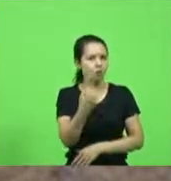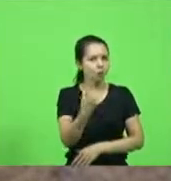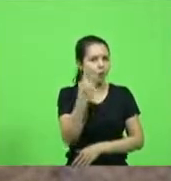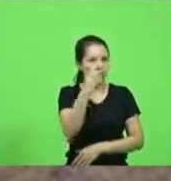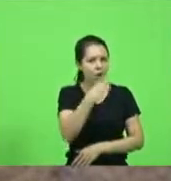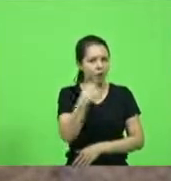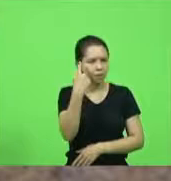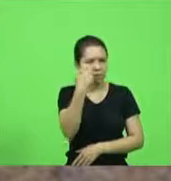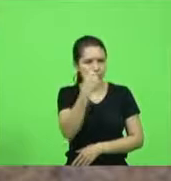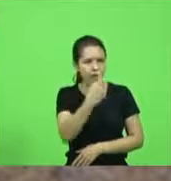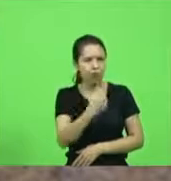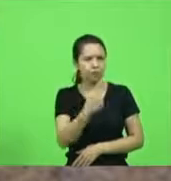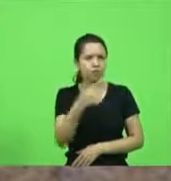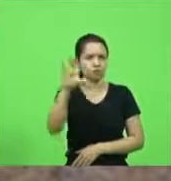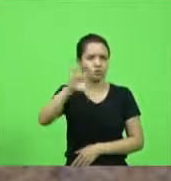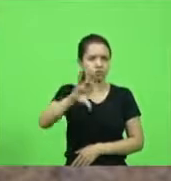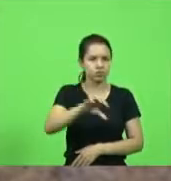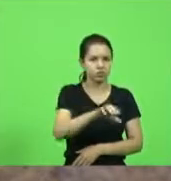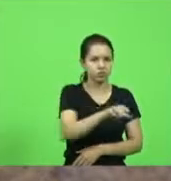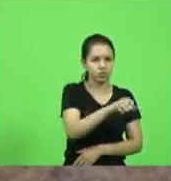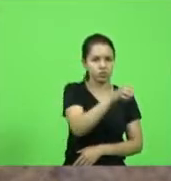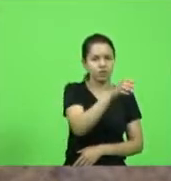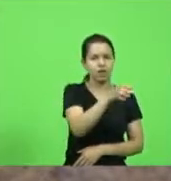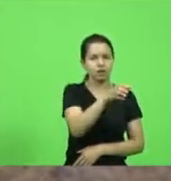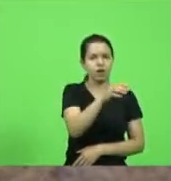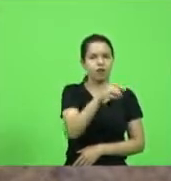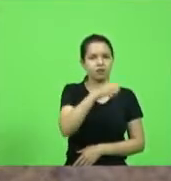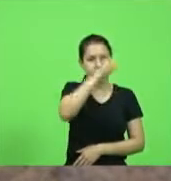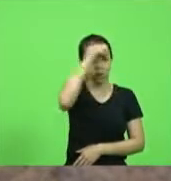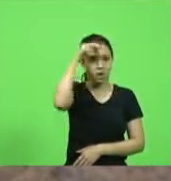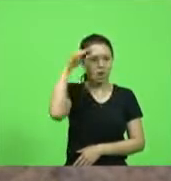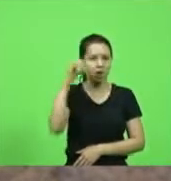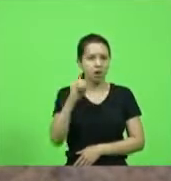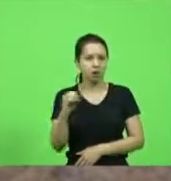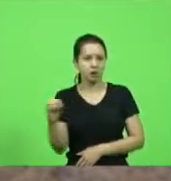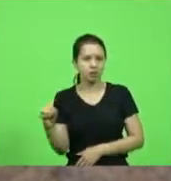São Miguel do Oeste para fazer 60 quilômetros.